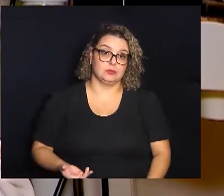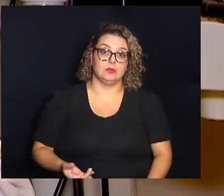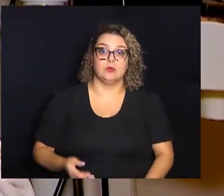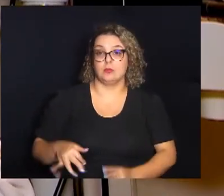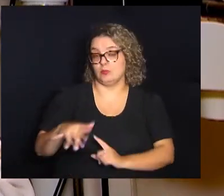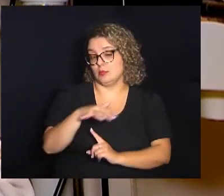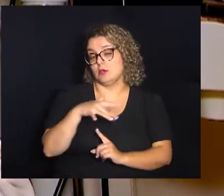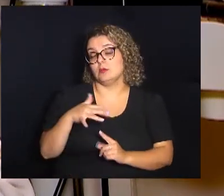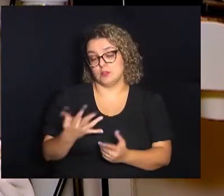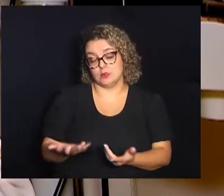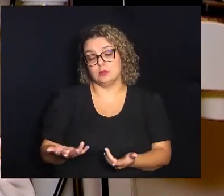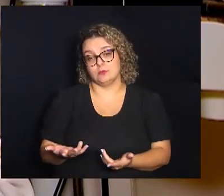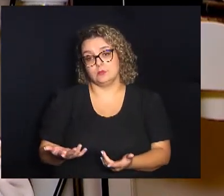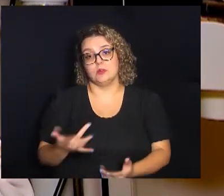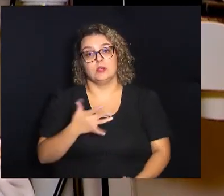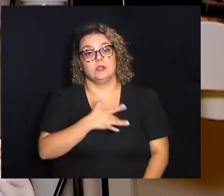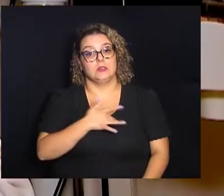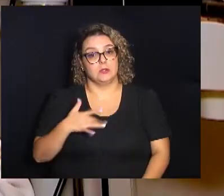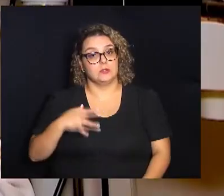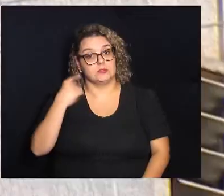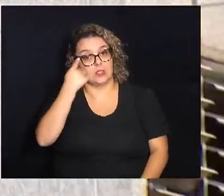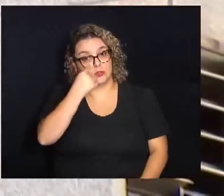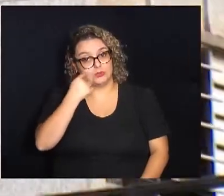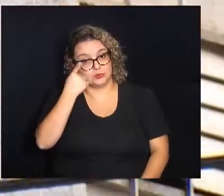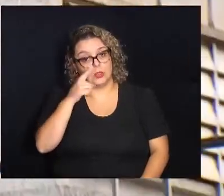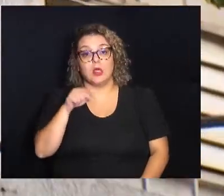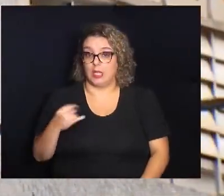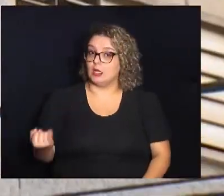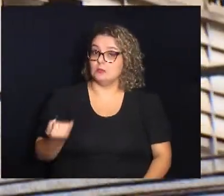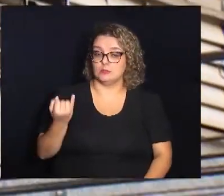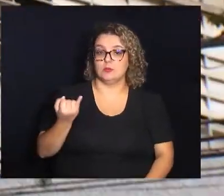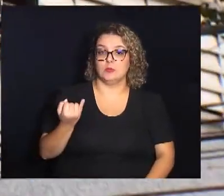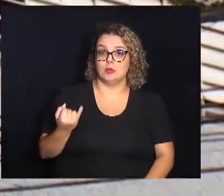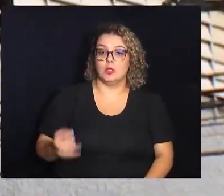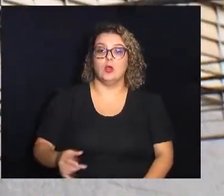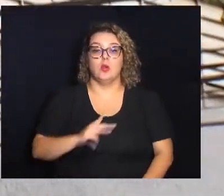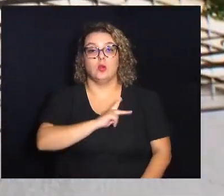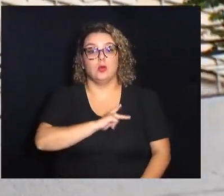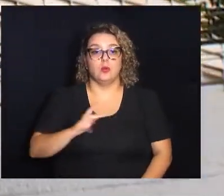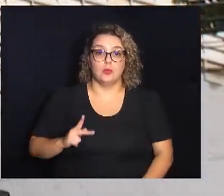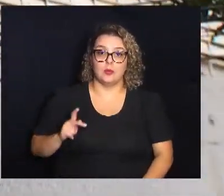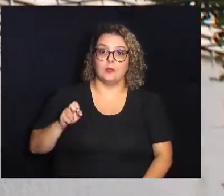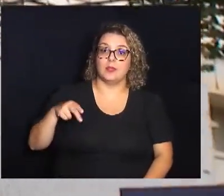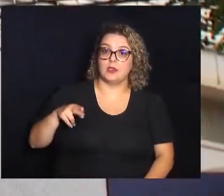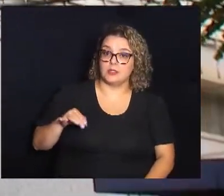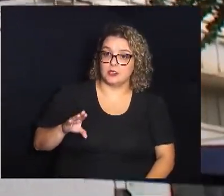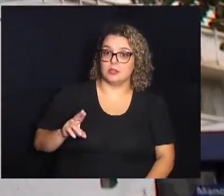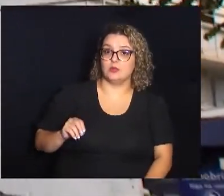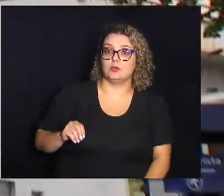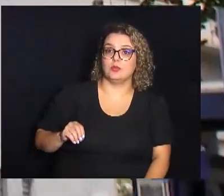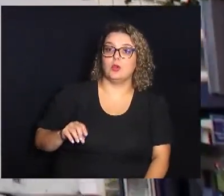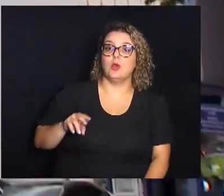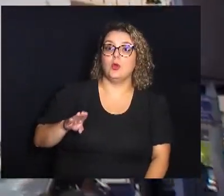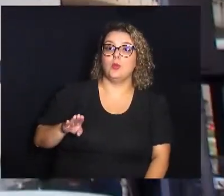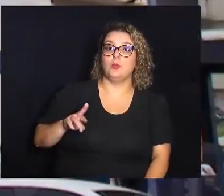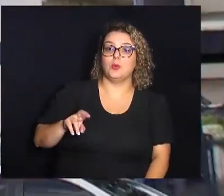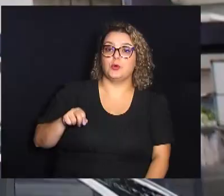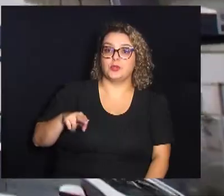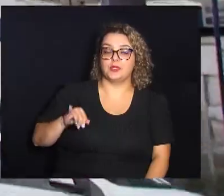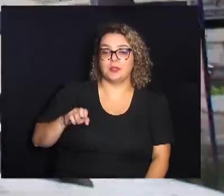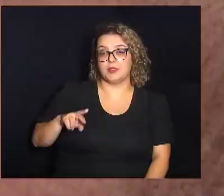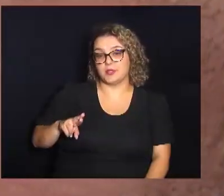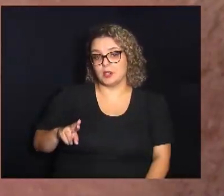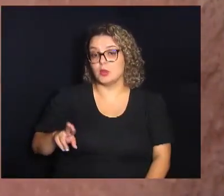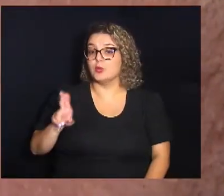ambiente. Então, a saúde ocular é fundamental. O presidente do Instituto Penido Burnier afirma ainda que o uso indiscriminado